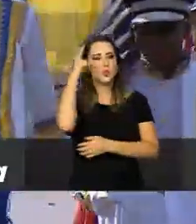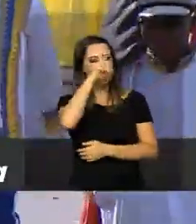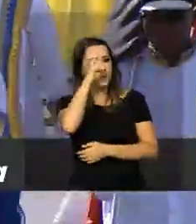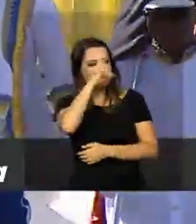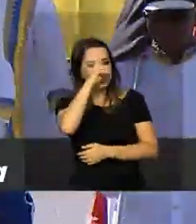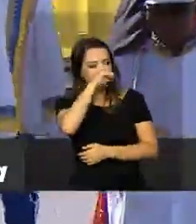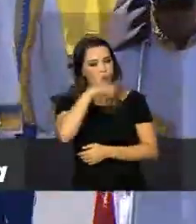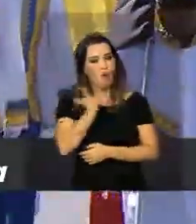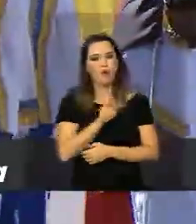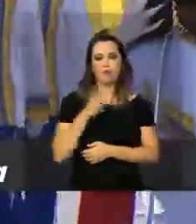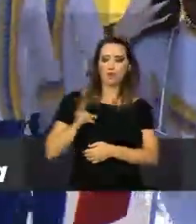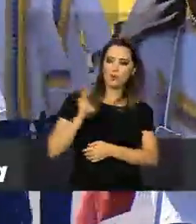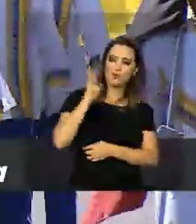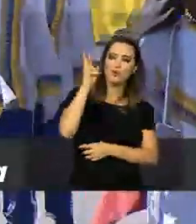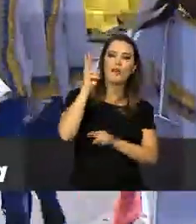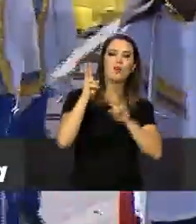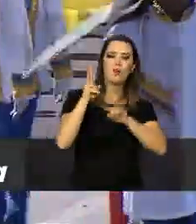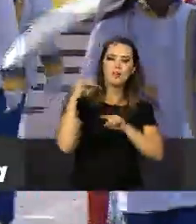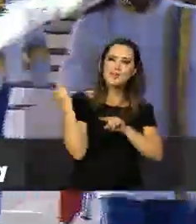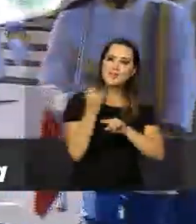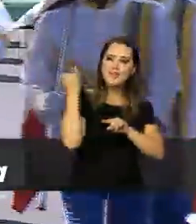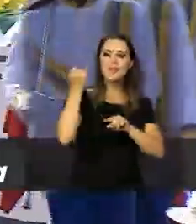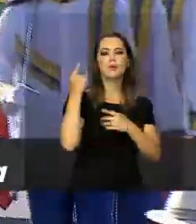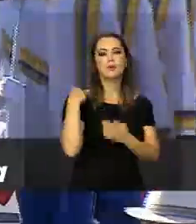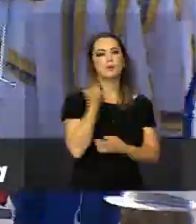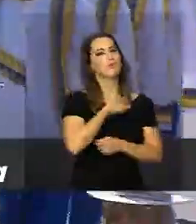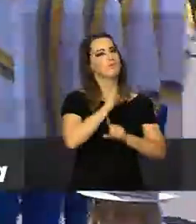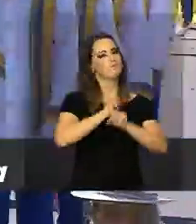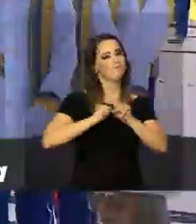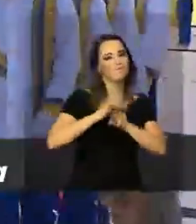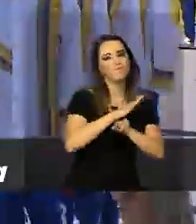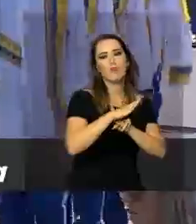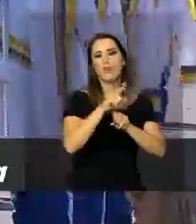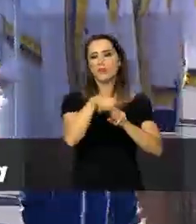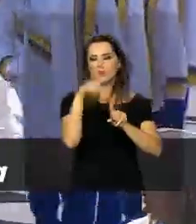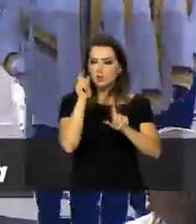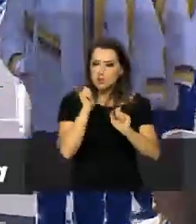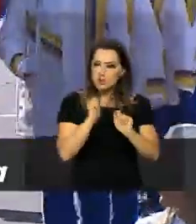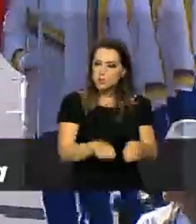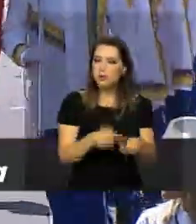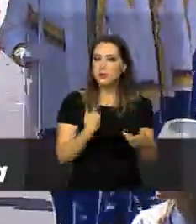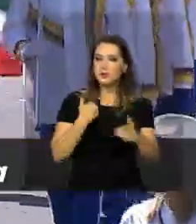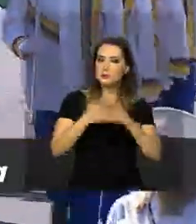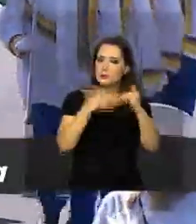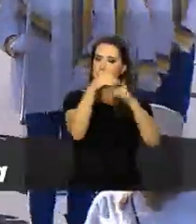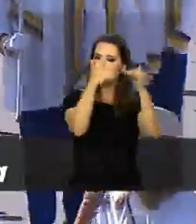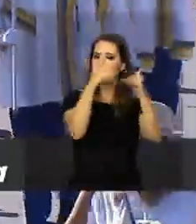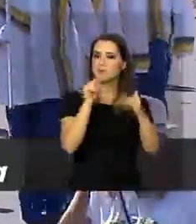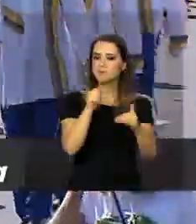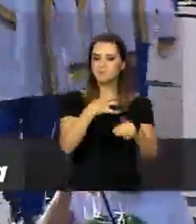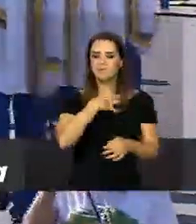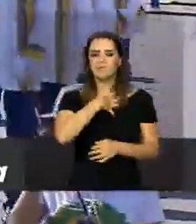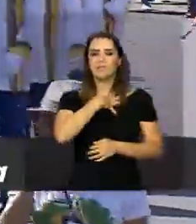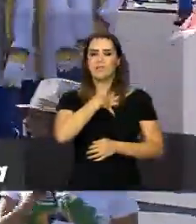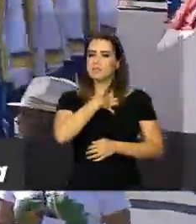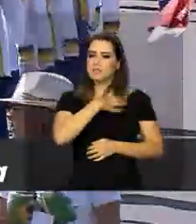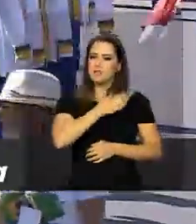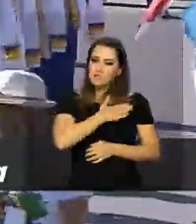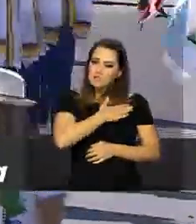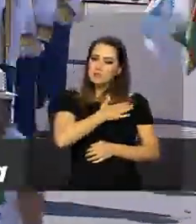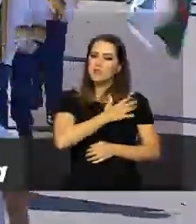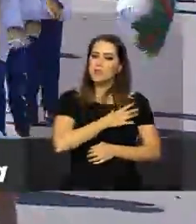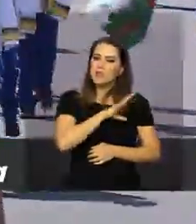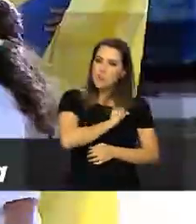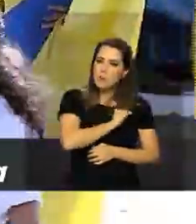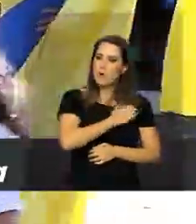nossos valores. Isso é muito importante na nossa sociedade, que a gente consiga aumentar cada vez mais esse sentimento nas nossas